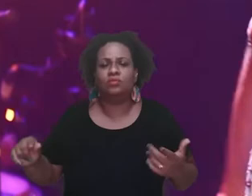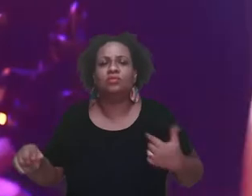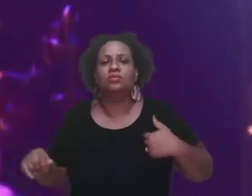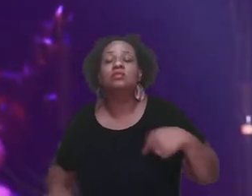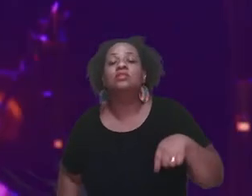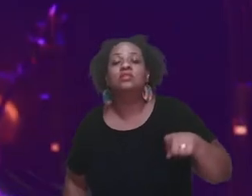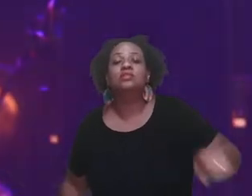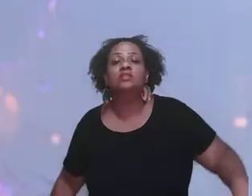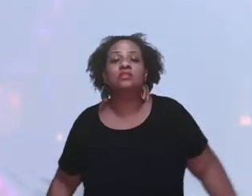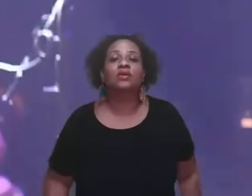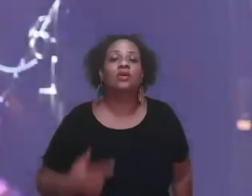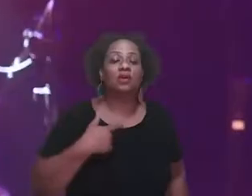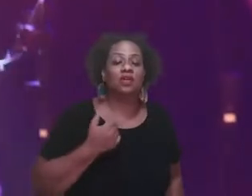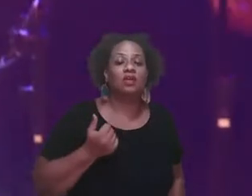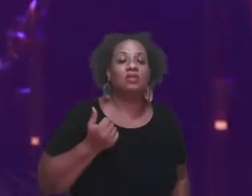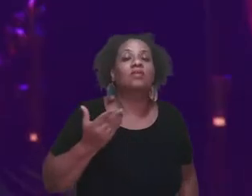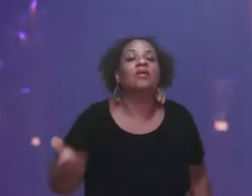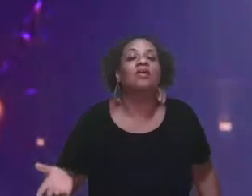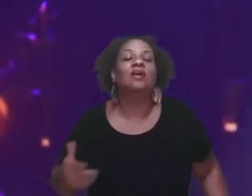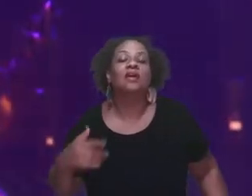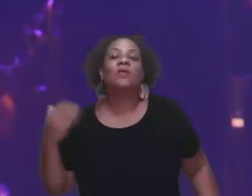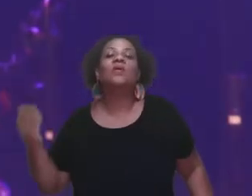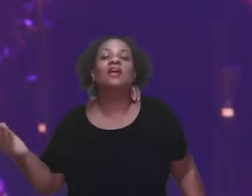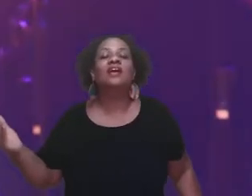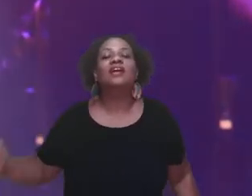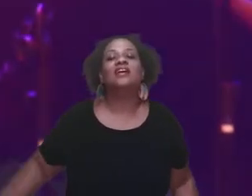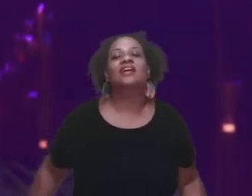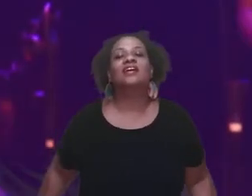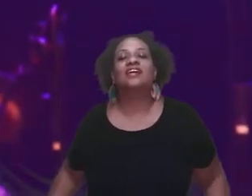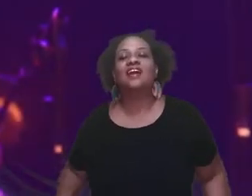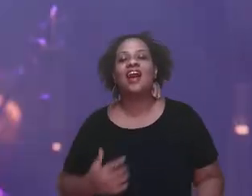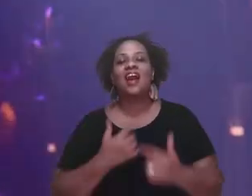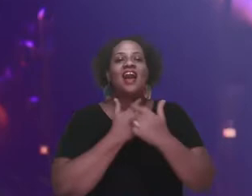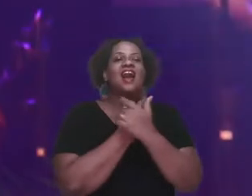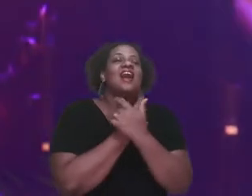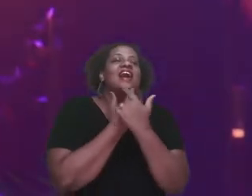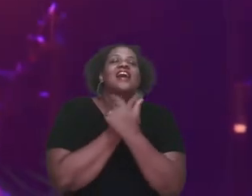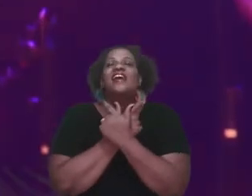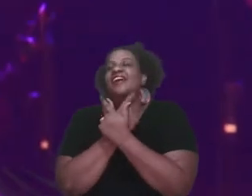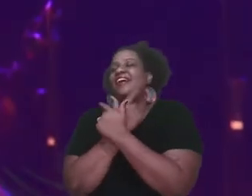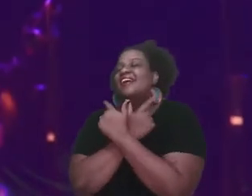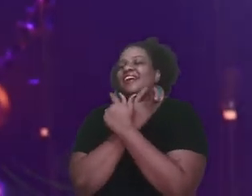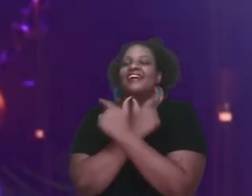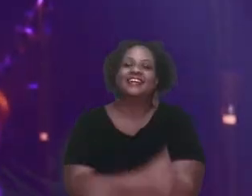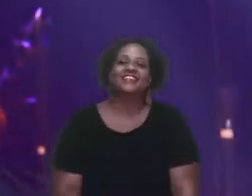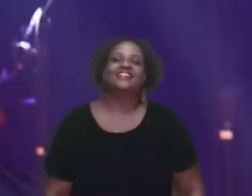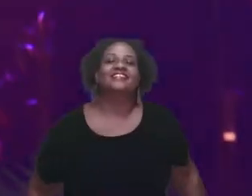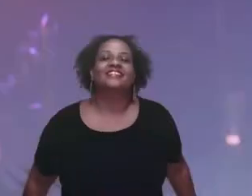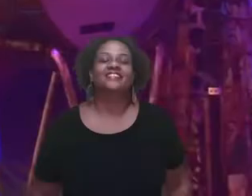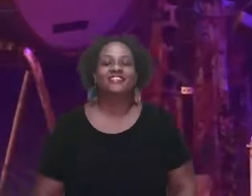bater quando eu dou é quando eu dou é poder eu dou a minha risada hahaha